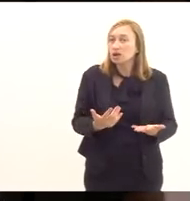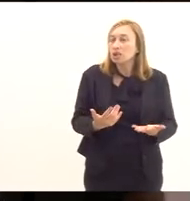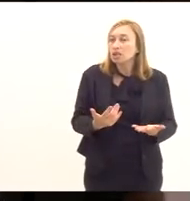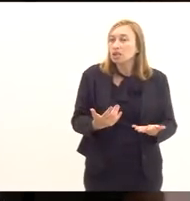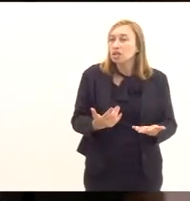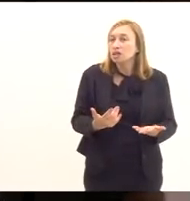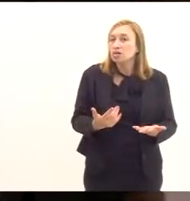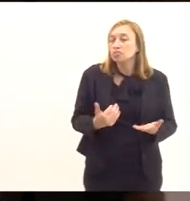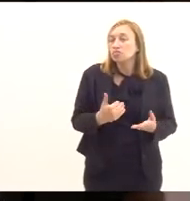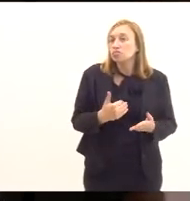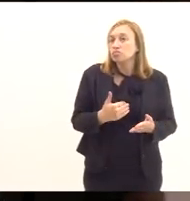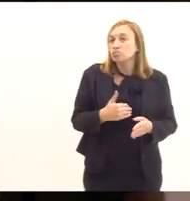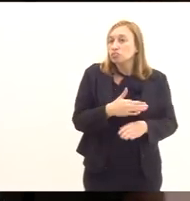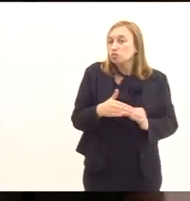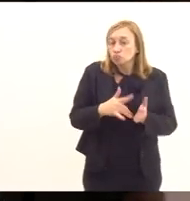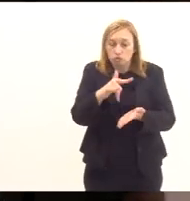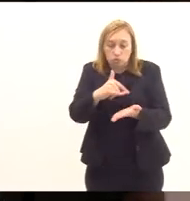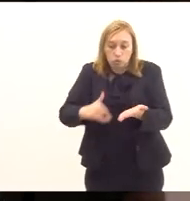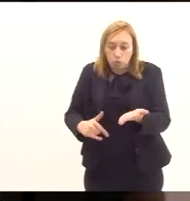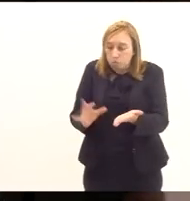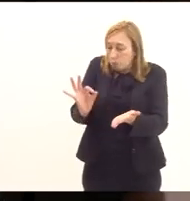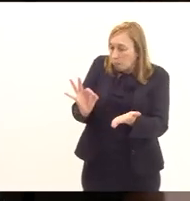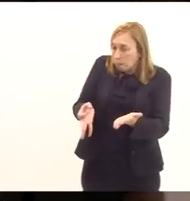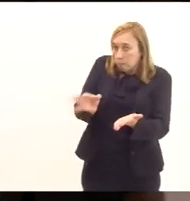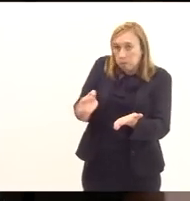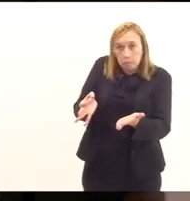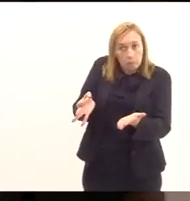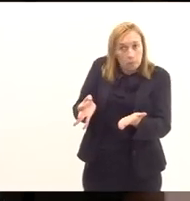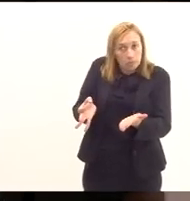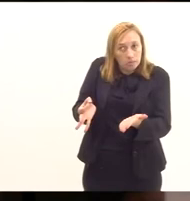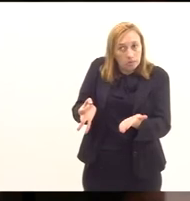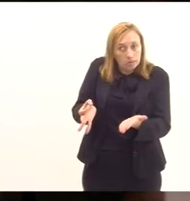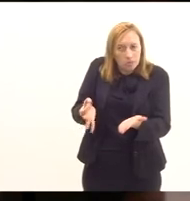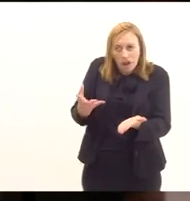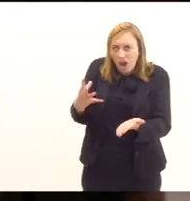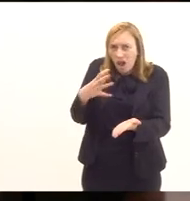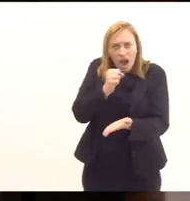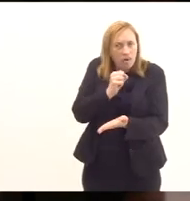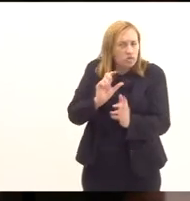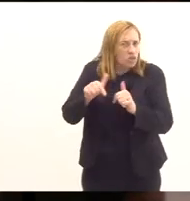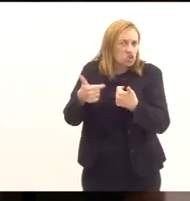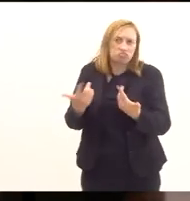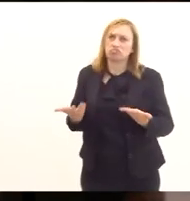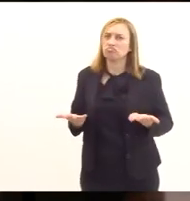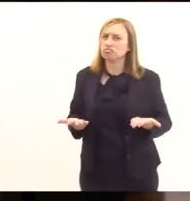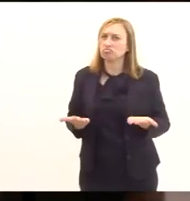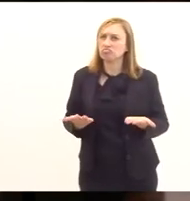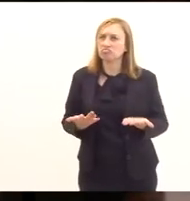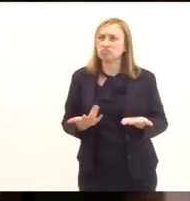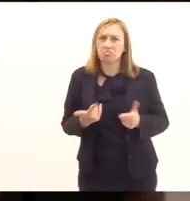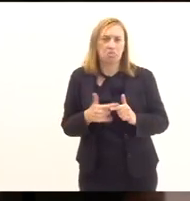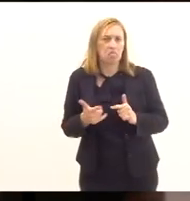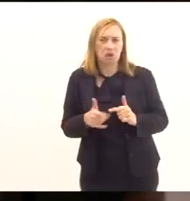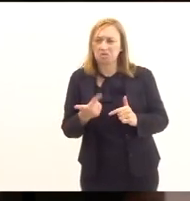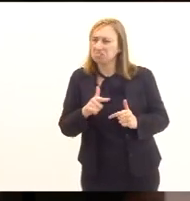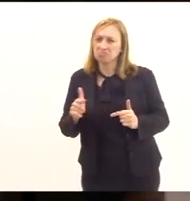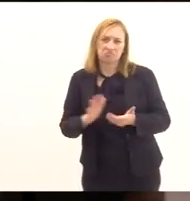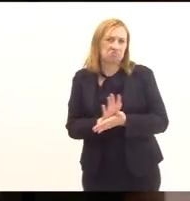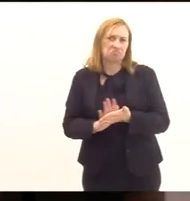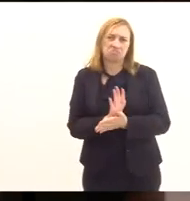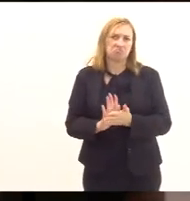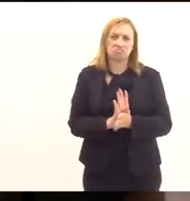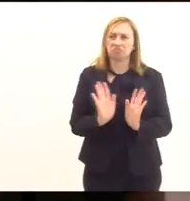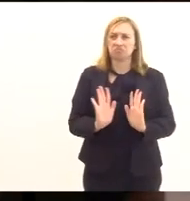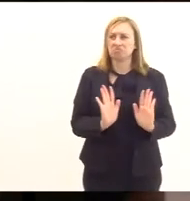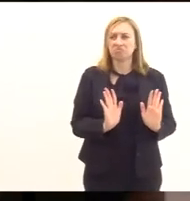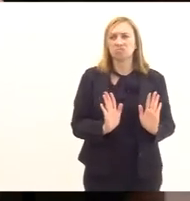tendo toda a documentação correta é um trâmite rápido eu não tenho muito muito a demora